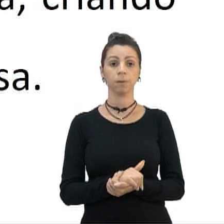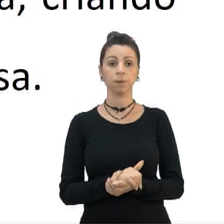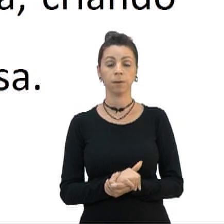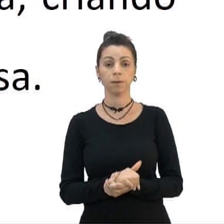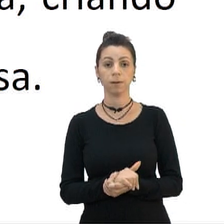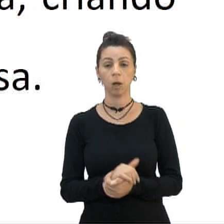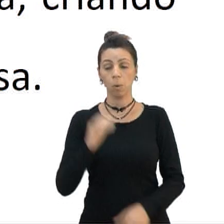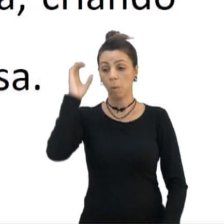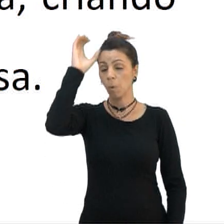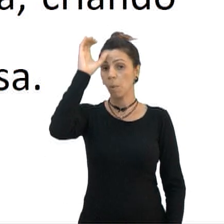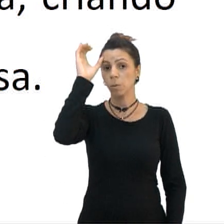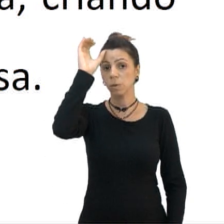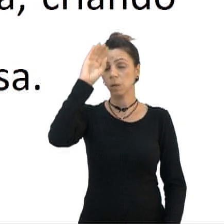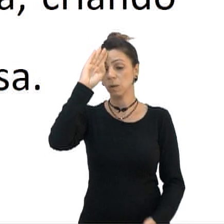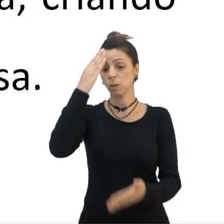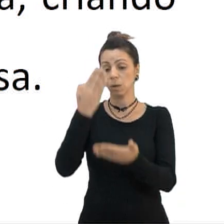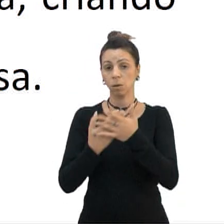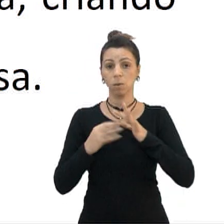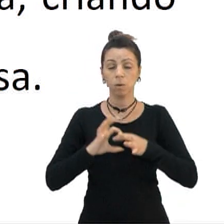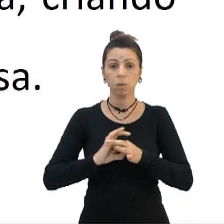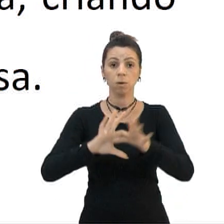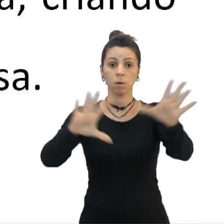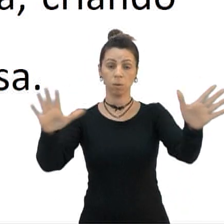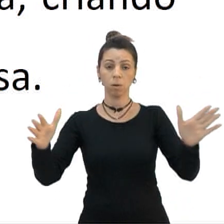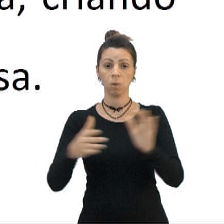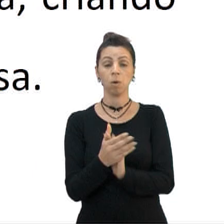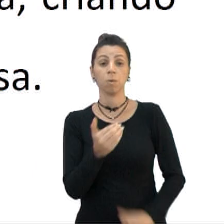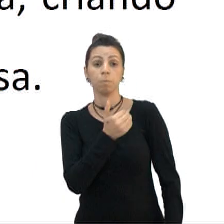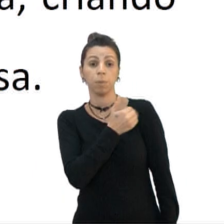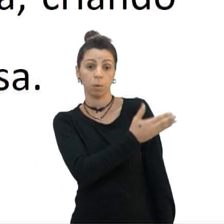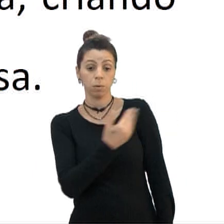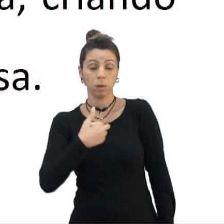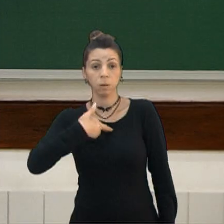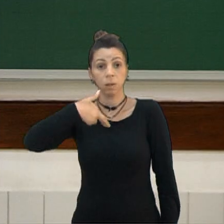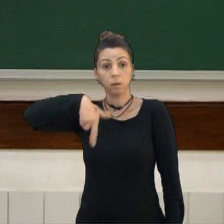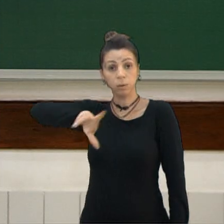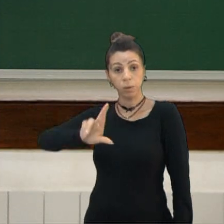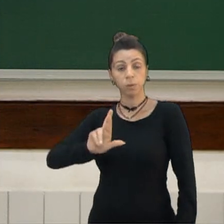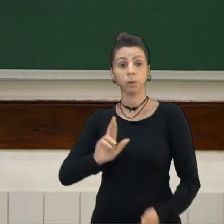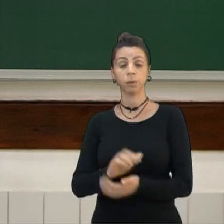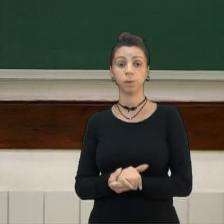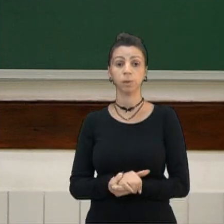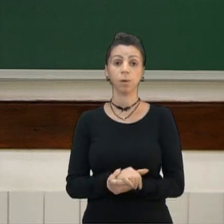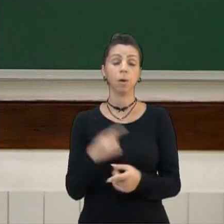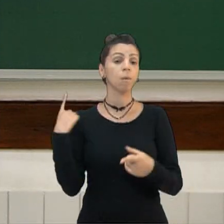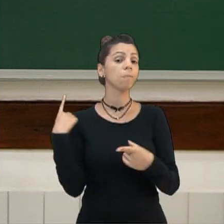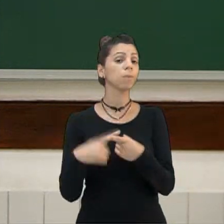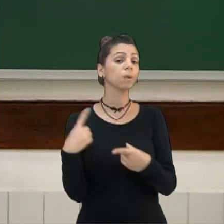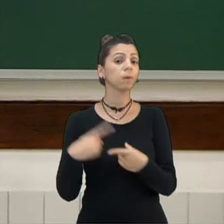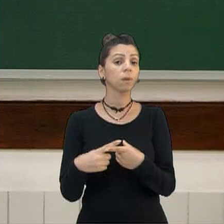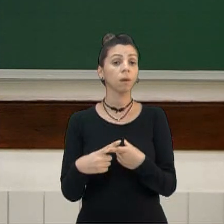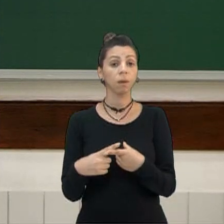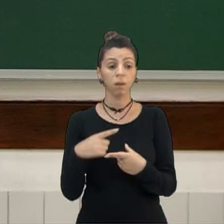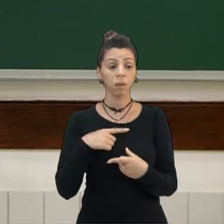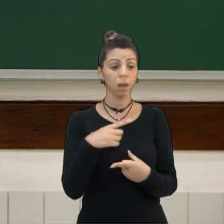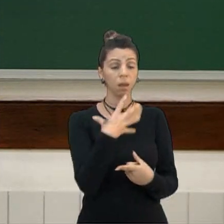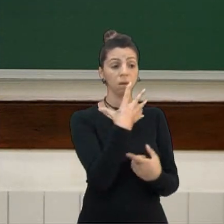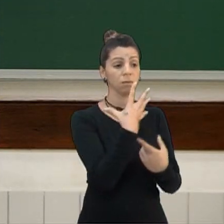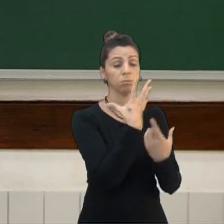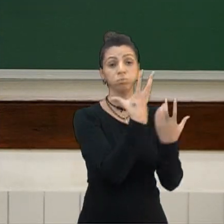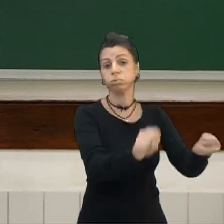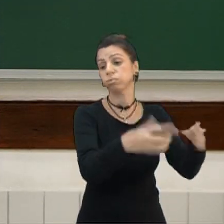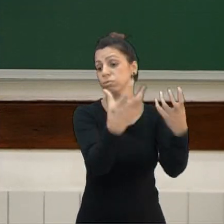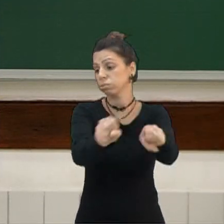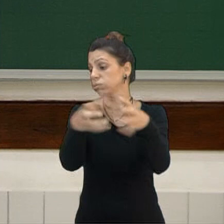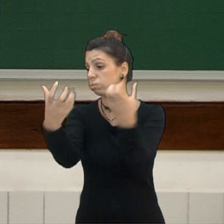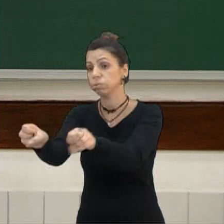consciência, criando assim caos de intolerância religiosa, né? Isso ocorre porque muitas pessoas não aceitam a religião do outro. Então